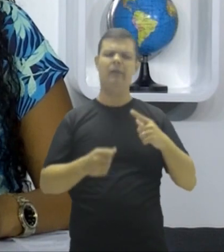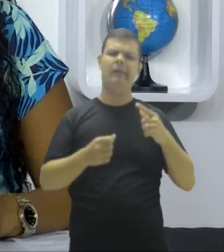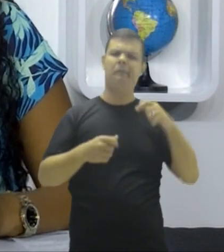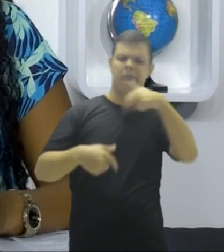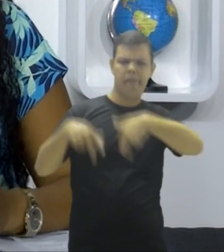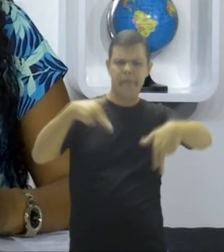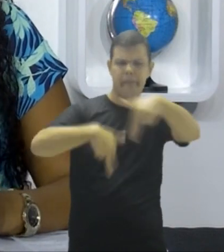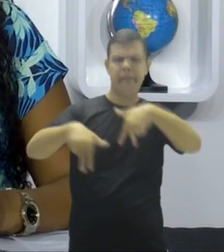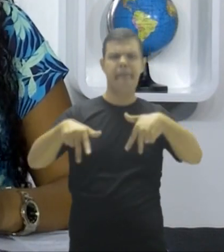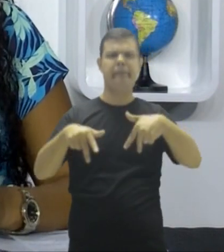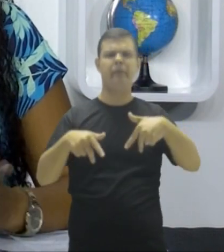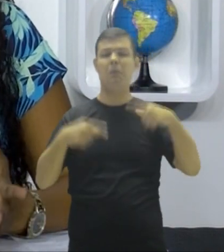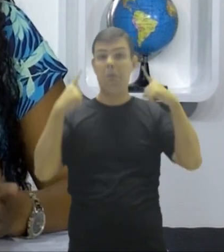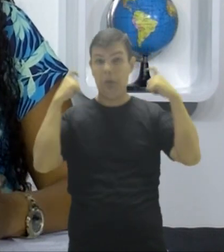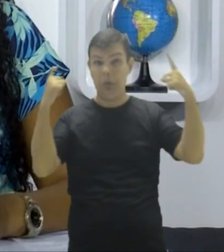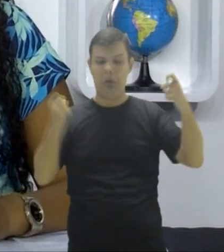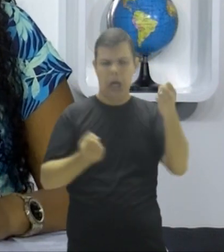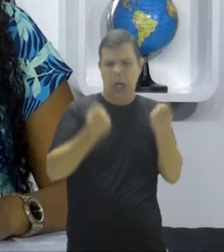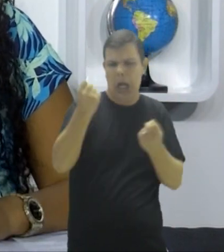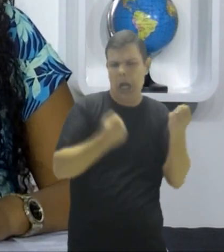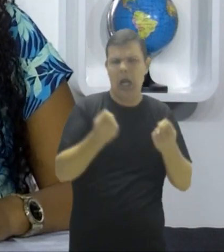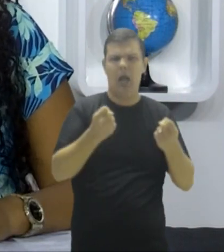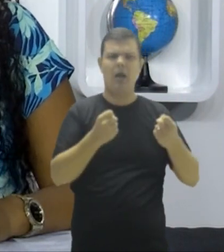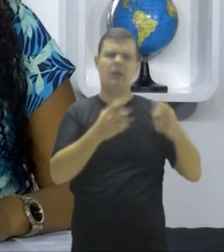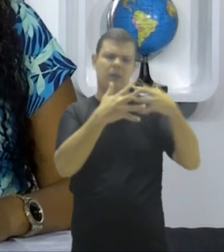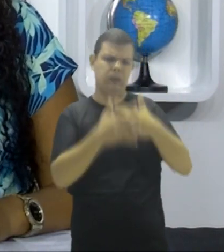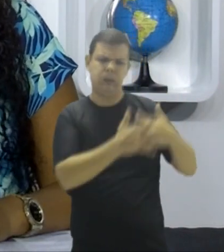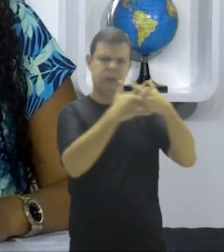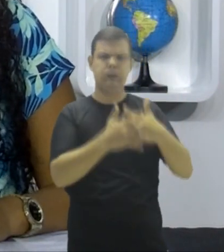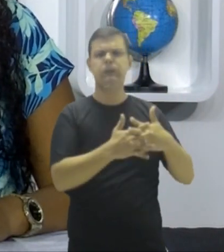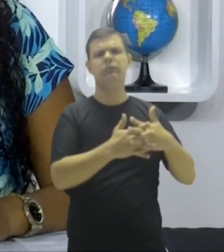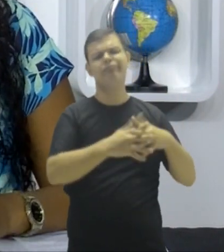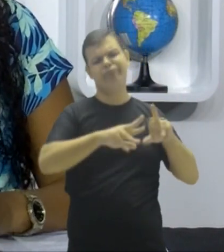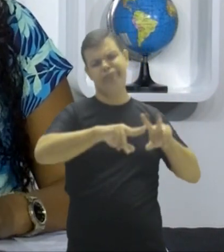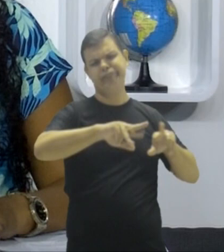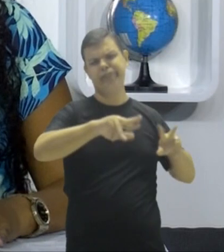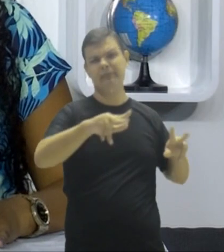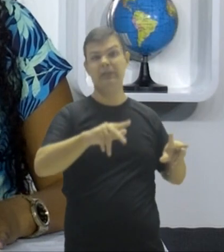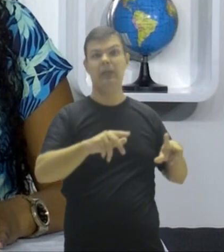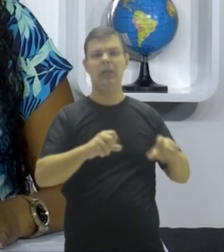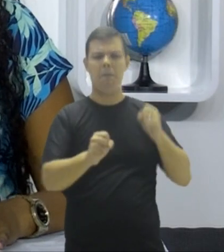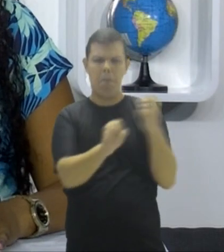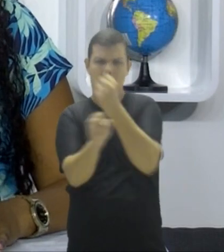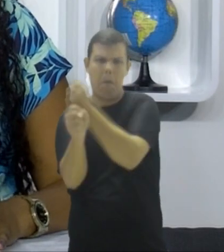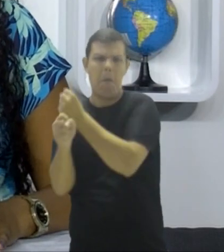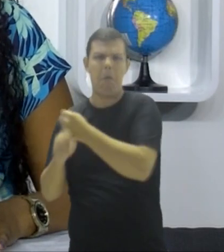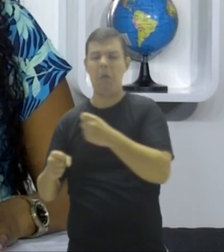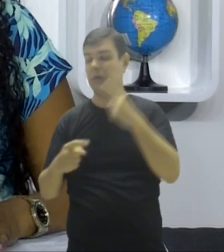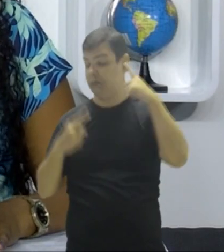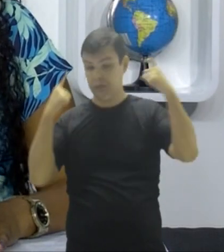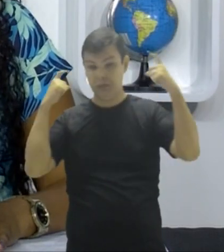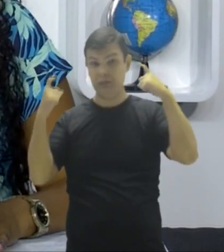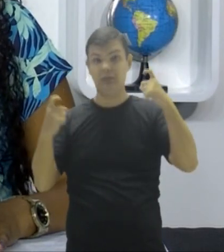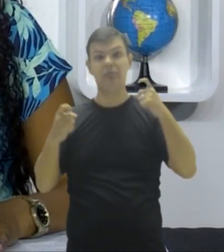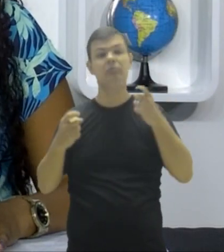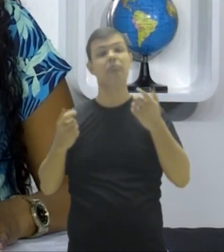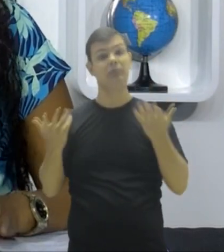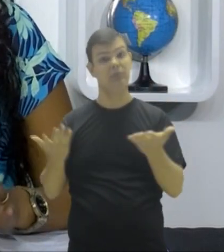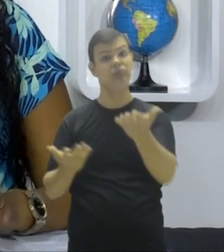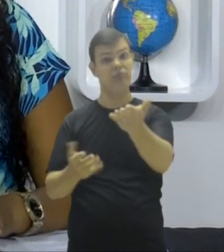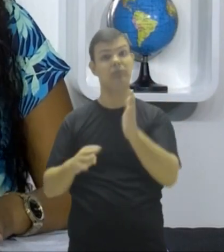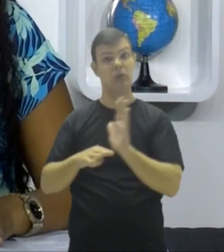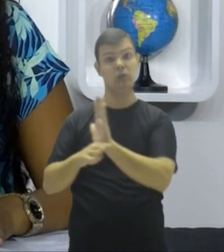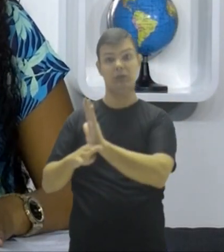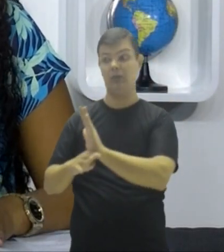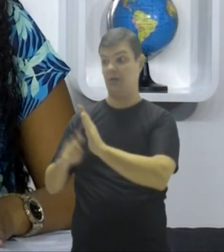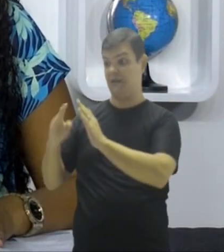movimentação de pessoas e o barulho por veículos e vários outros, construção civil. Então, faça a sua parte,